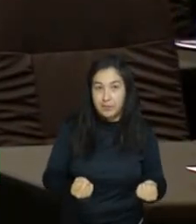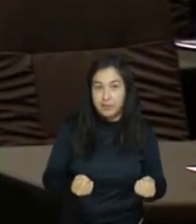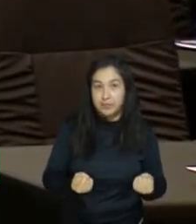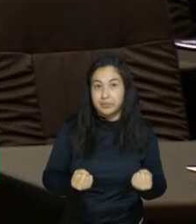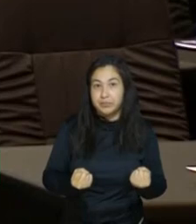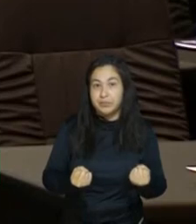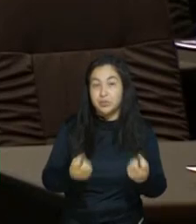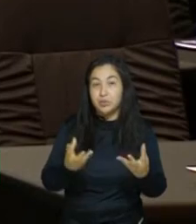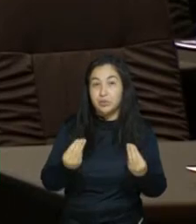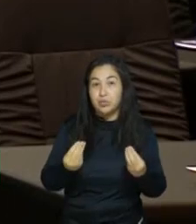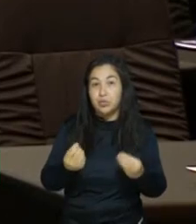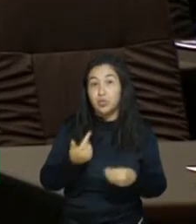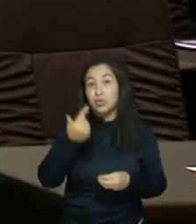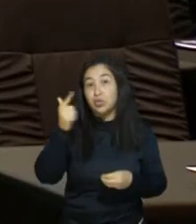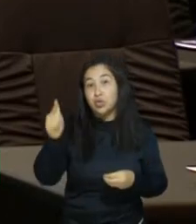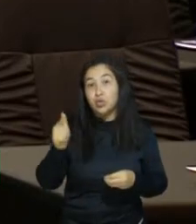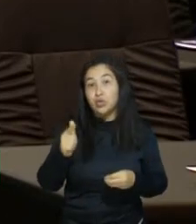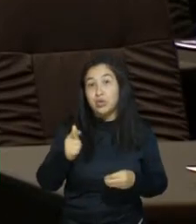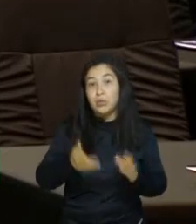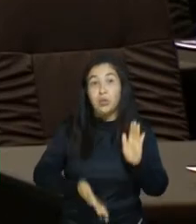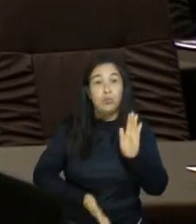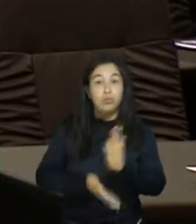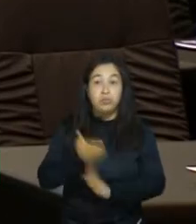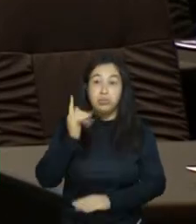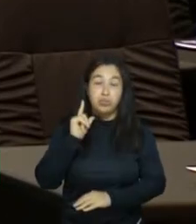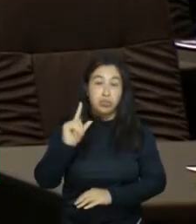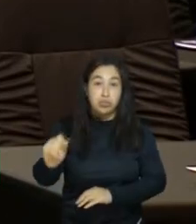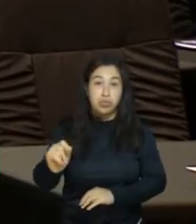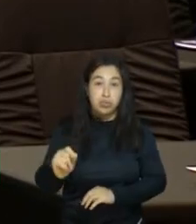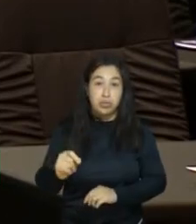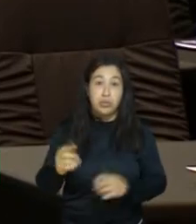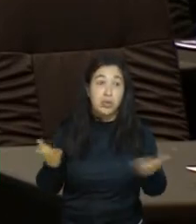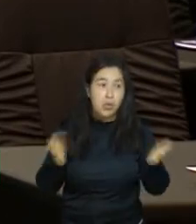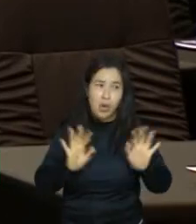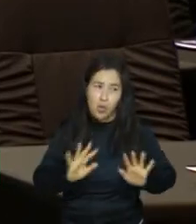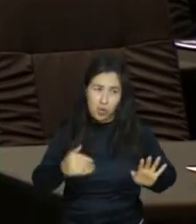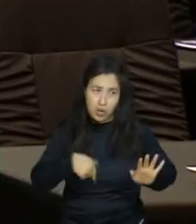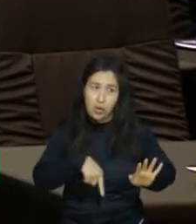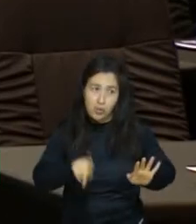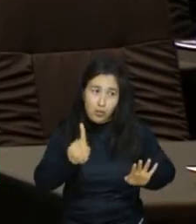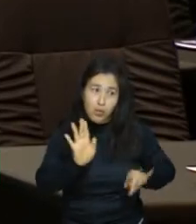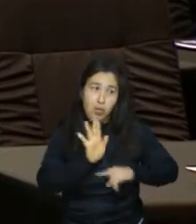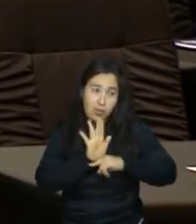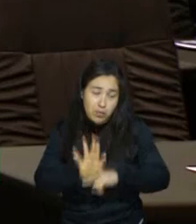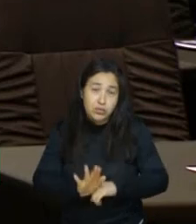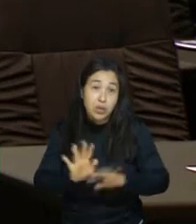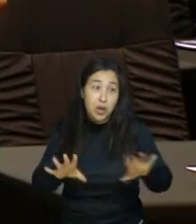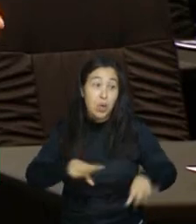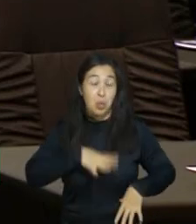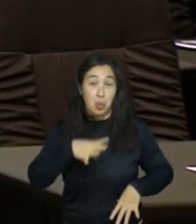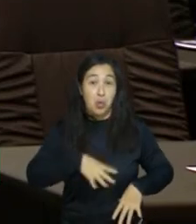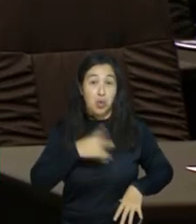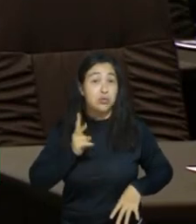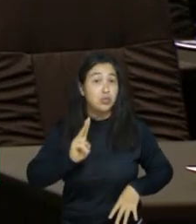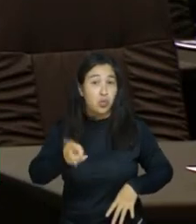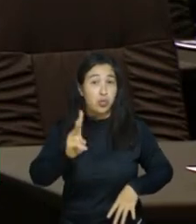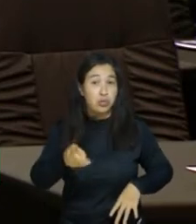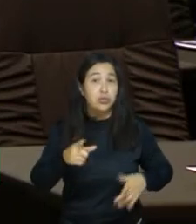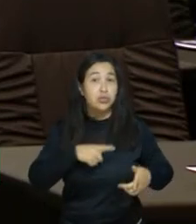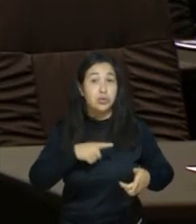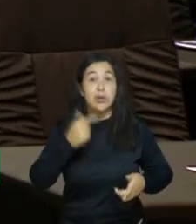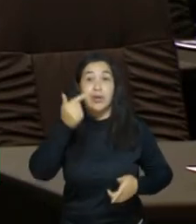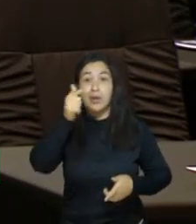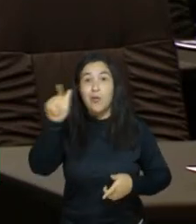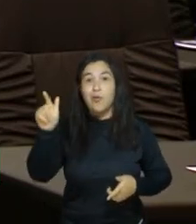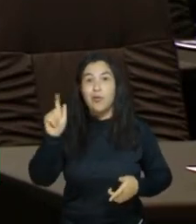evasão, porque ele falou, olha, nós vamos continuar a missão, a gente está aqui em ajuda humanitária, a gente vai levar, então, assim, muito corajoso, ele seguiu e aí levou mais uma multa por